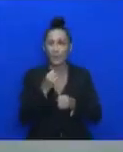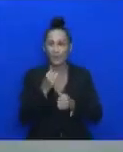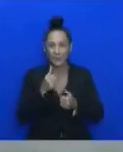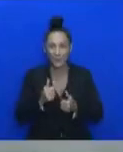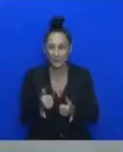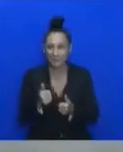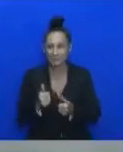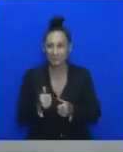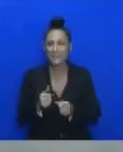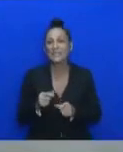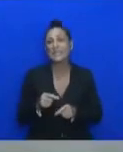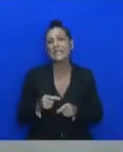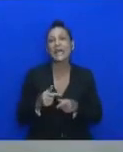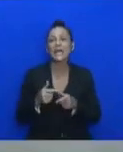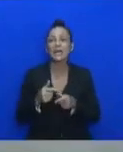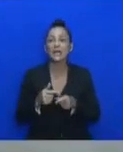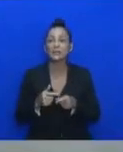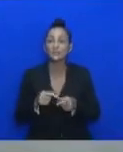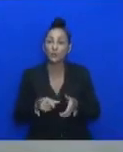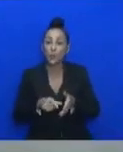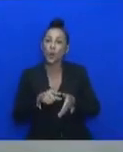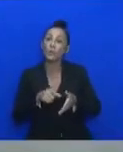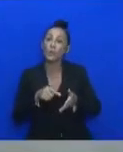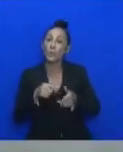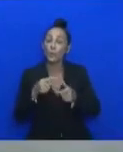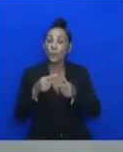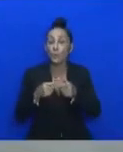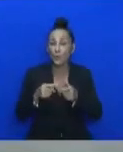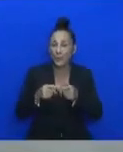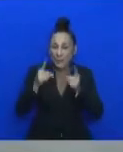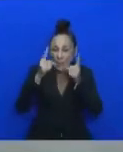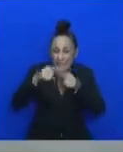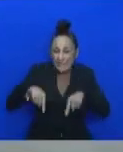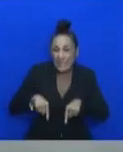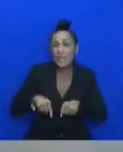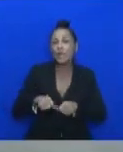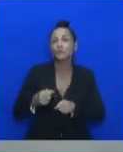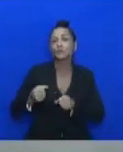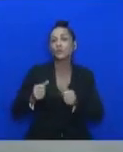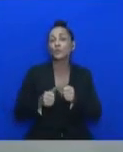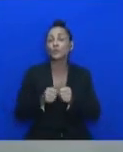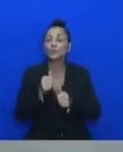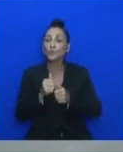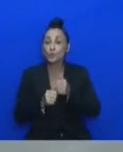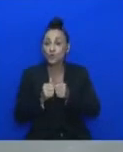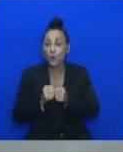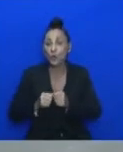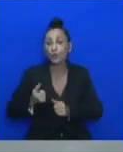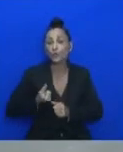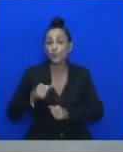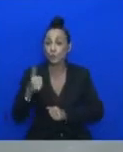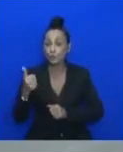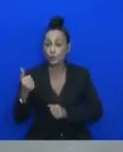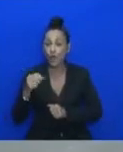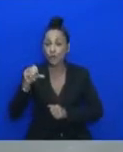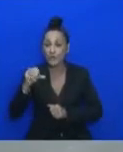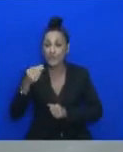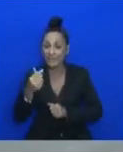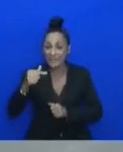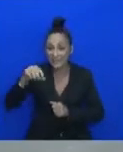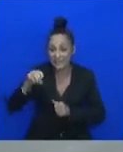Muito bem. Em virtude do adiamento do jogo número 11 do concurso número 970 da